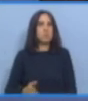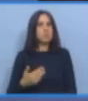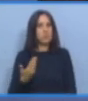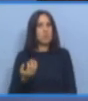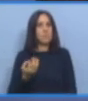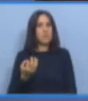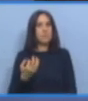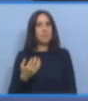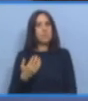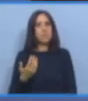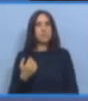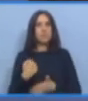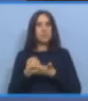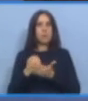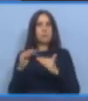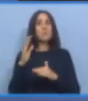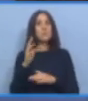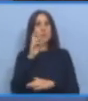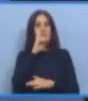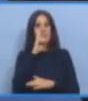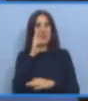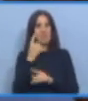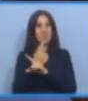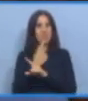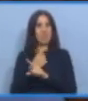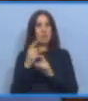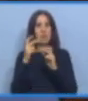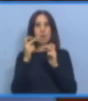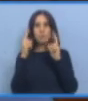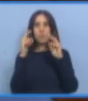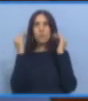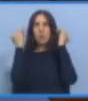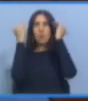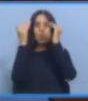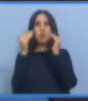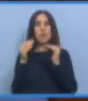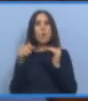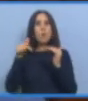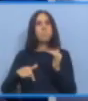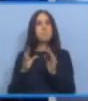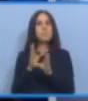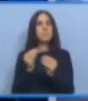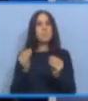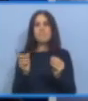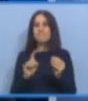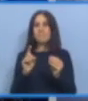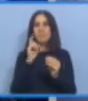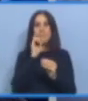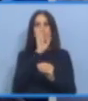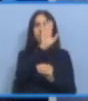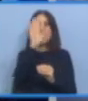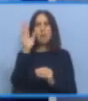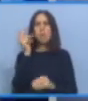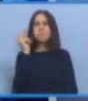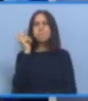já deu esta contribuição maior, porque estes gases que são colocados na atmosfera não desaparecem logo, eles ficam na atmosfera